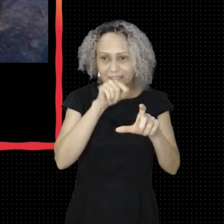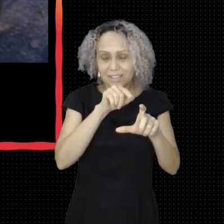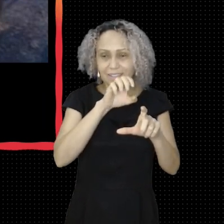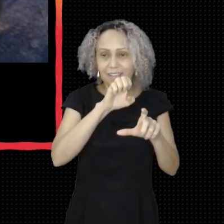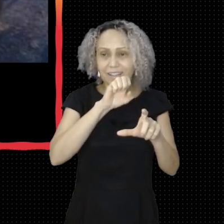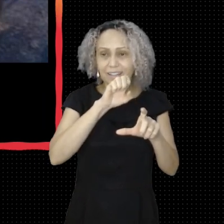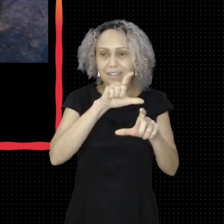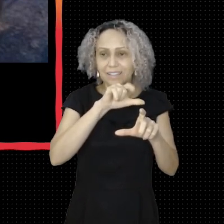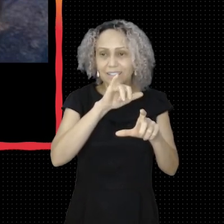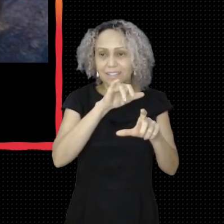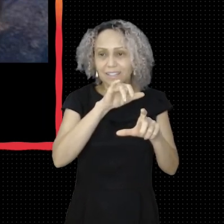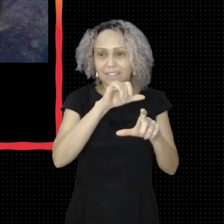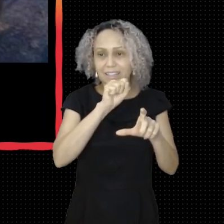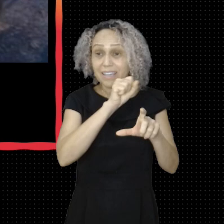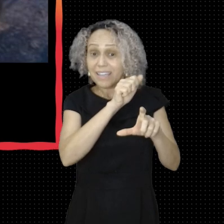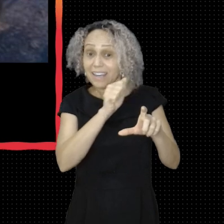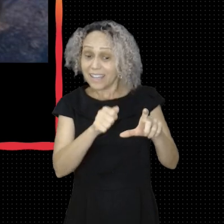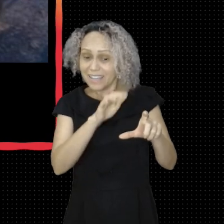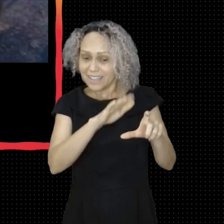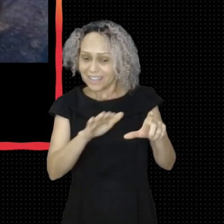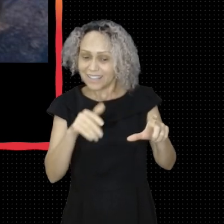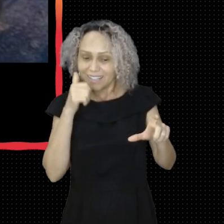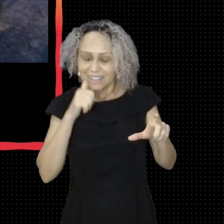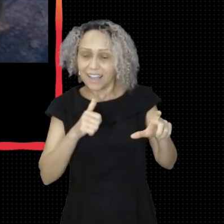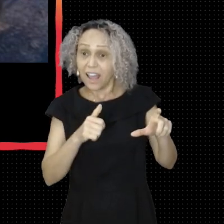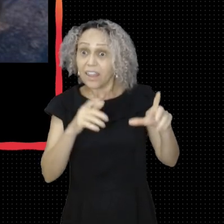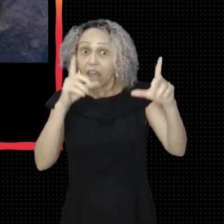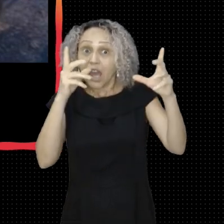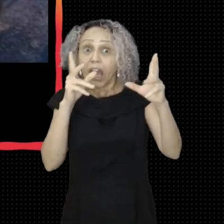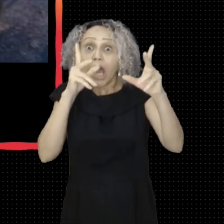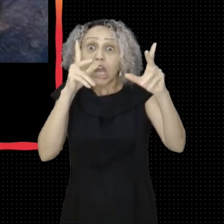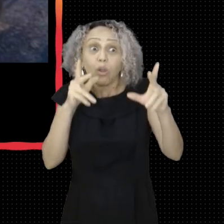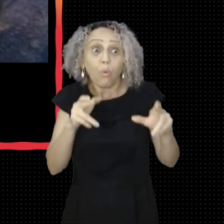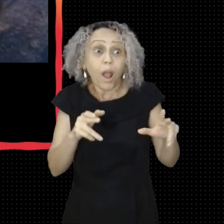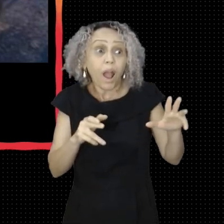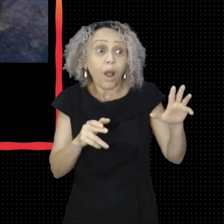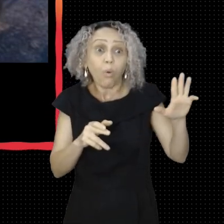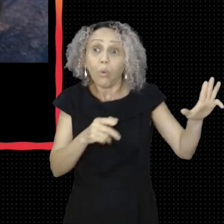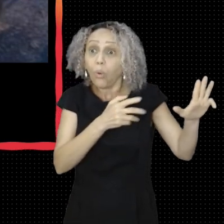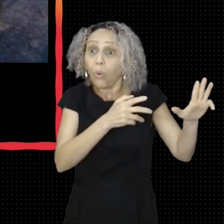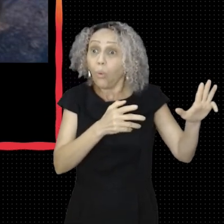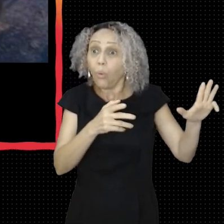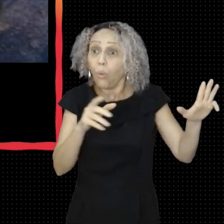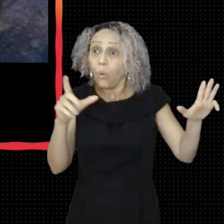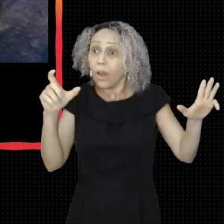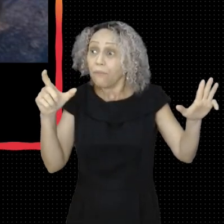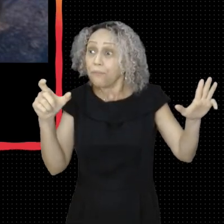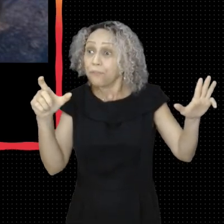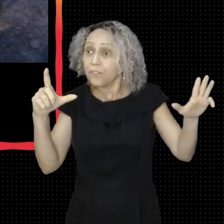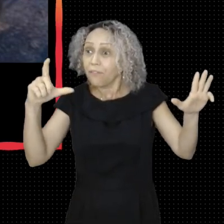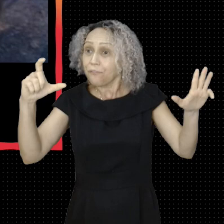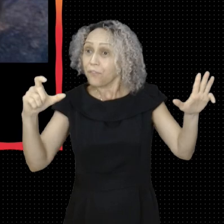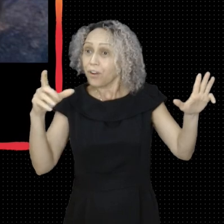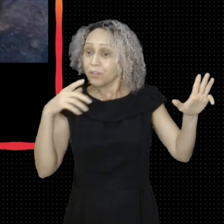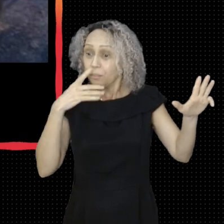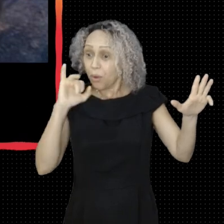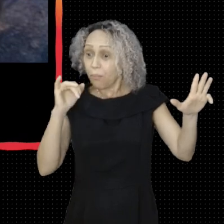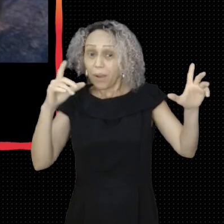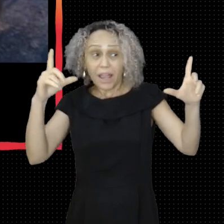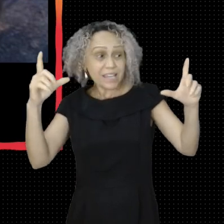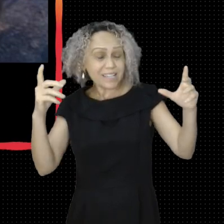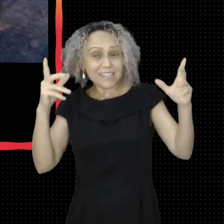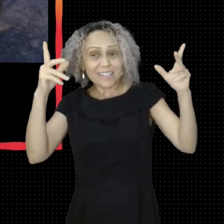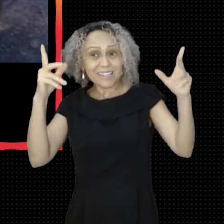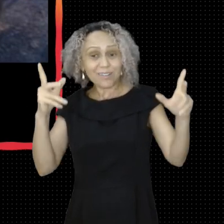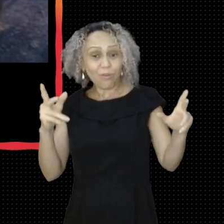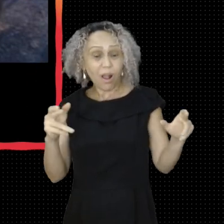Elisa disse isso na mensagem que ela mandou pra gente. Ela falou mais ou menos assim: meu pai chama Ivan e sempre foi a cara do Lula, com várias